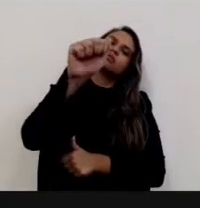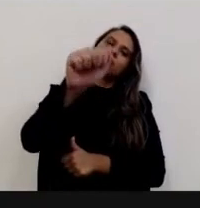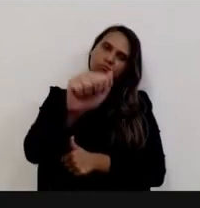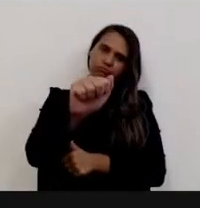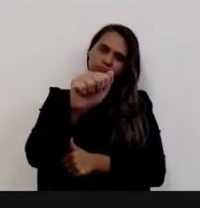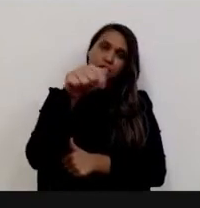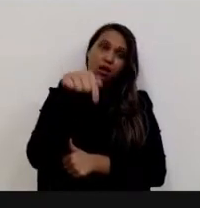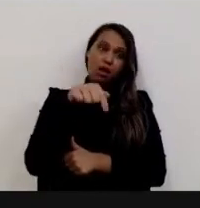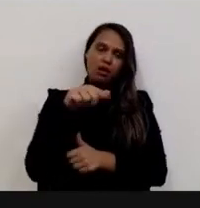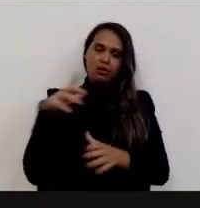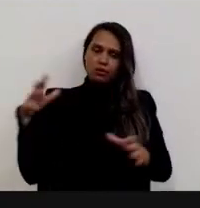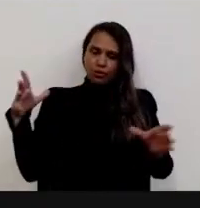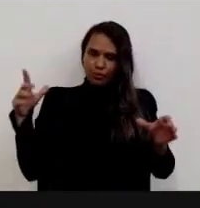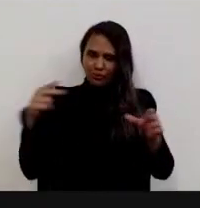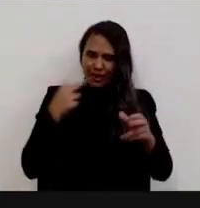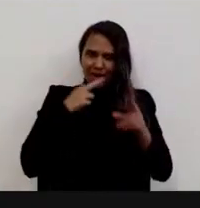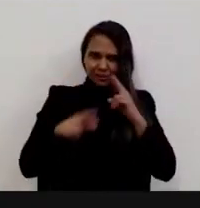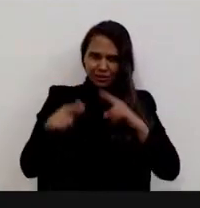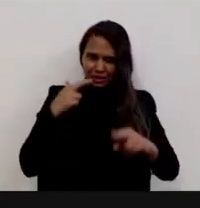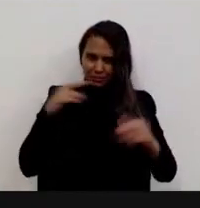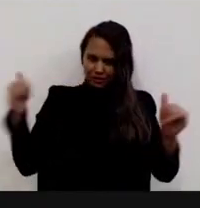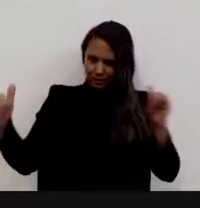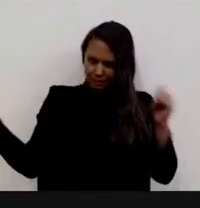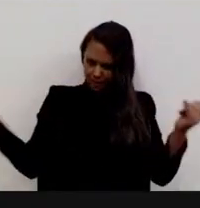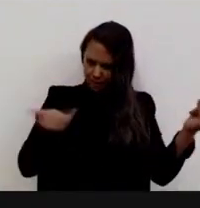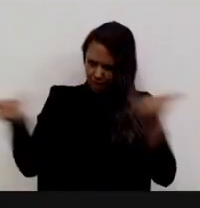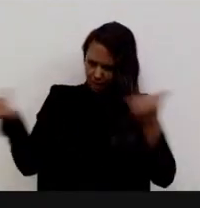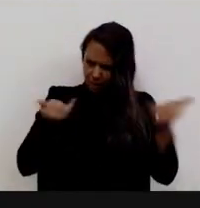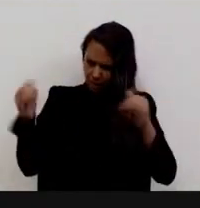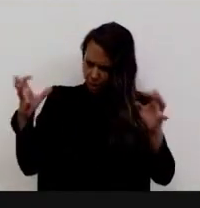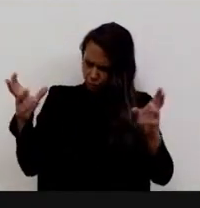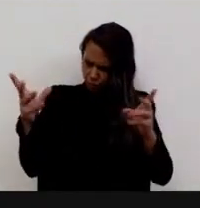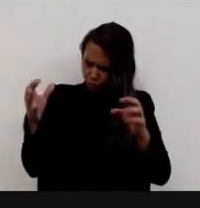os resultados divulgados, quais